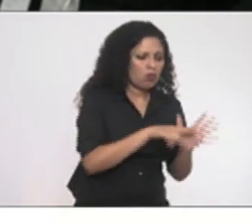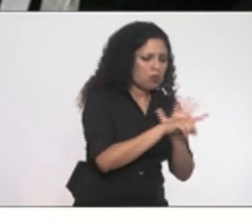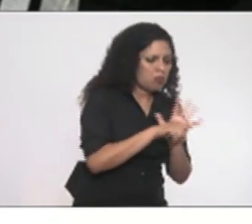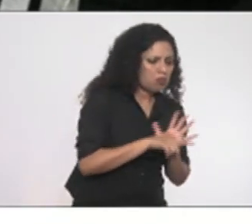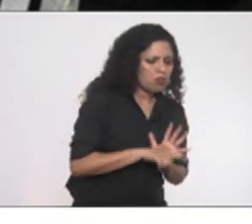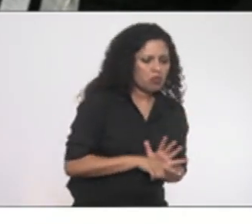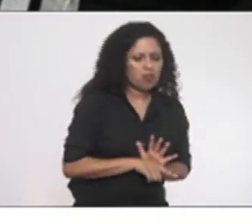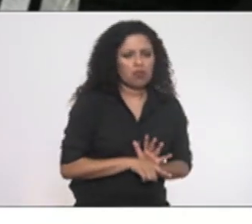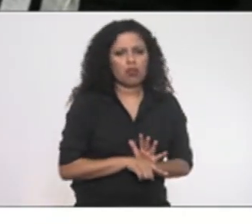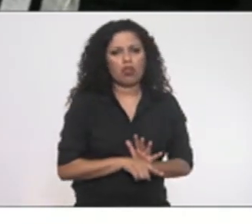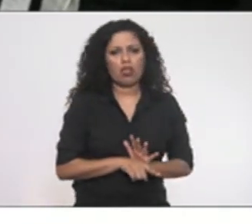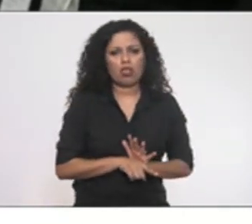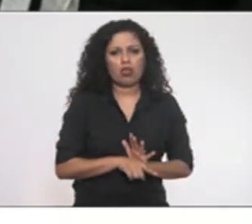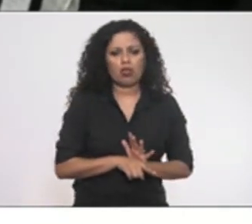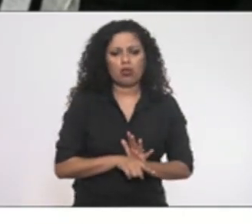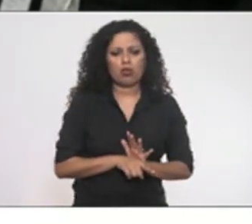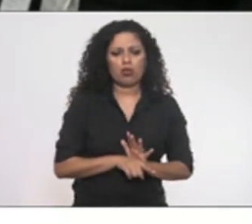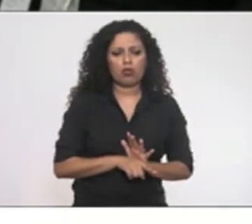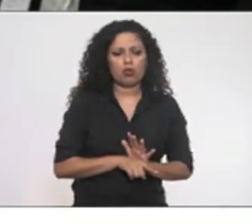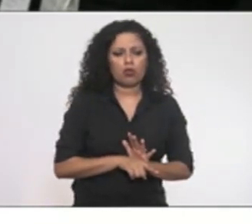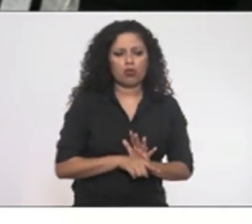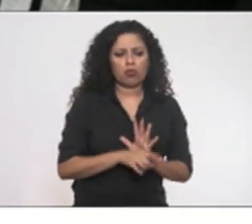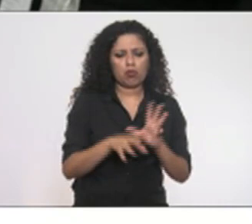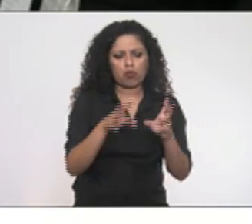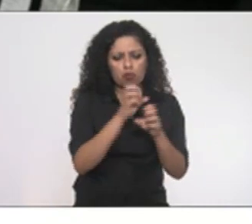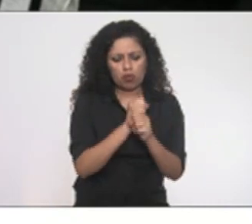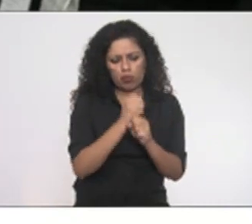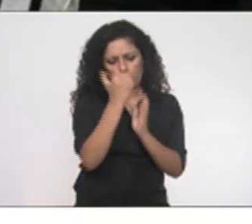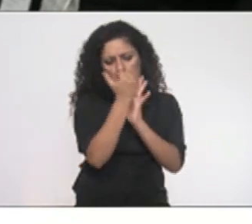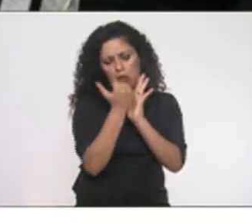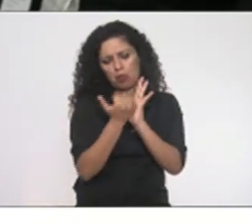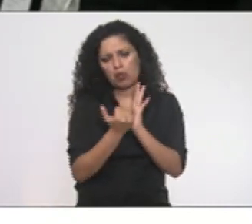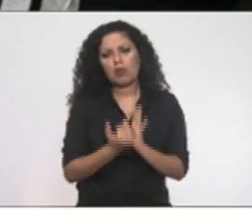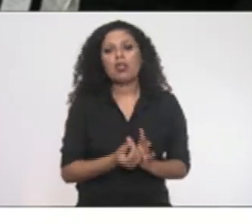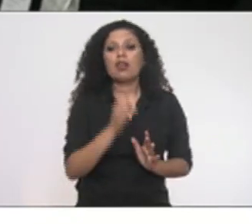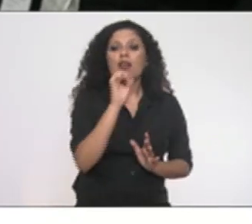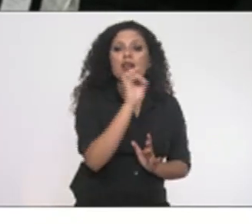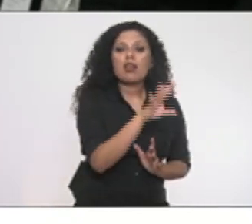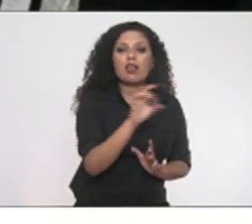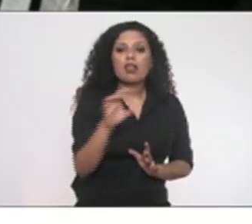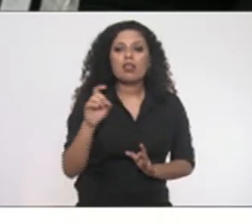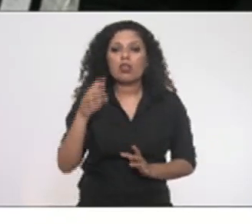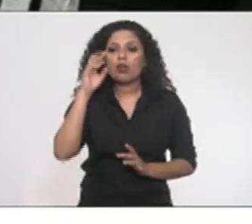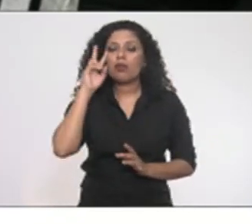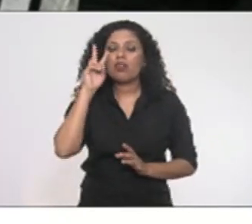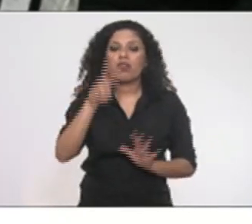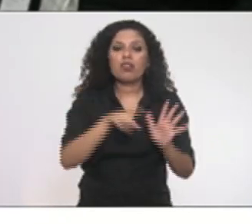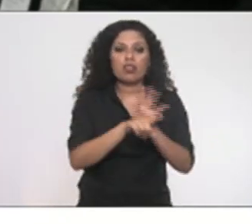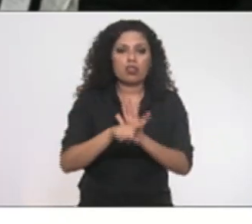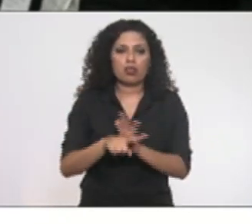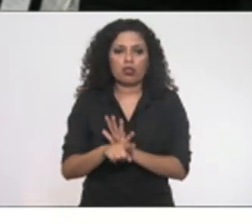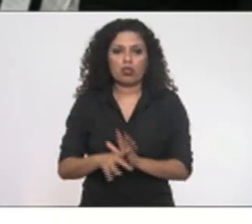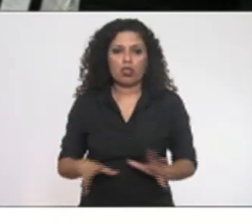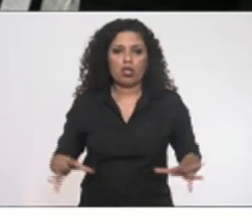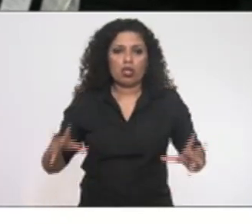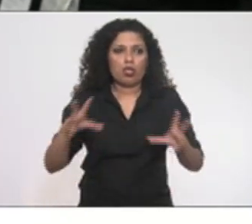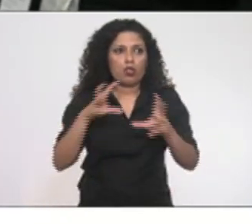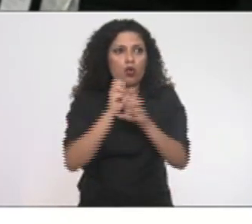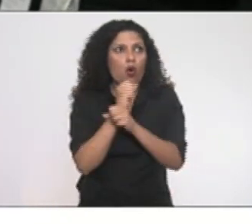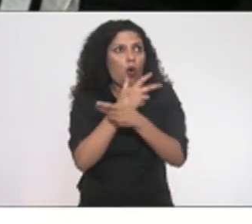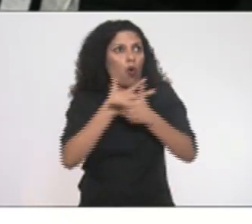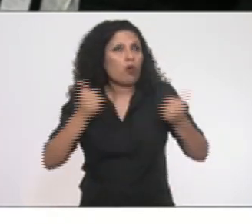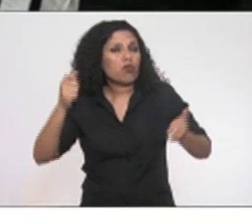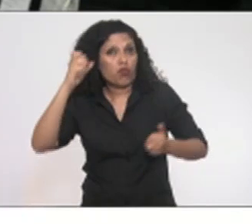uma de acompanhamento de balanceamento. Então, ele passa a ter 3 mesas diferentes, cada uma delas com um objetivo diferente. Adiciona uma complexidade